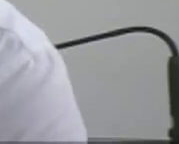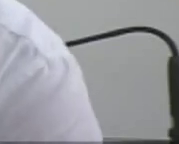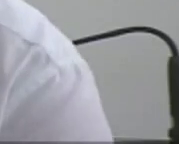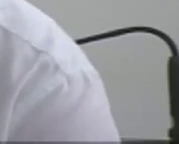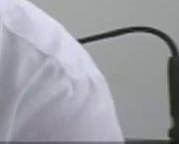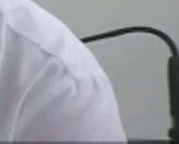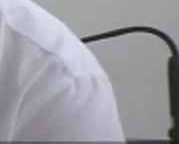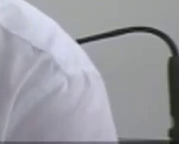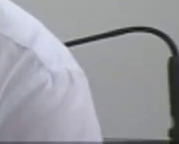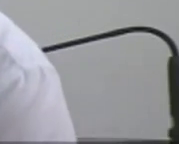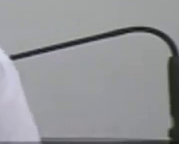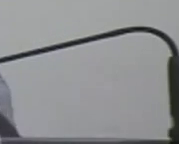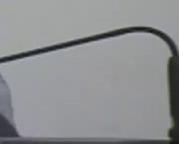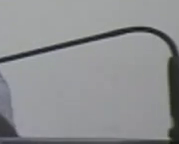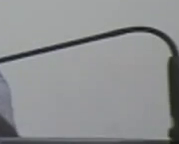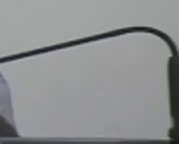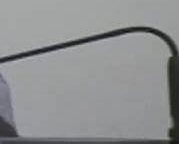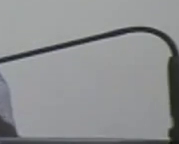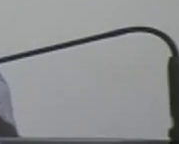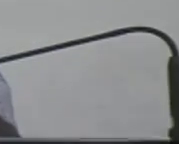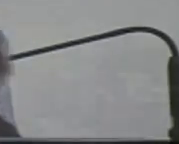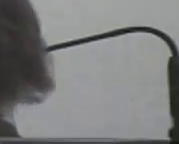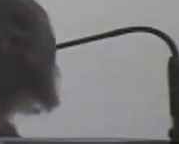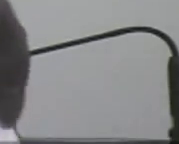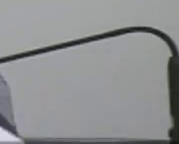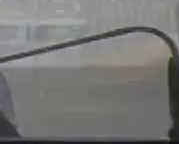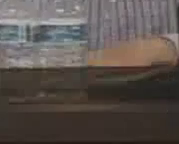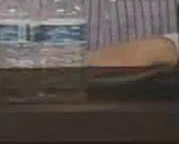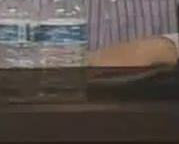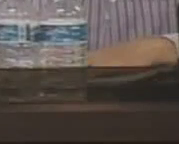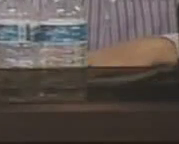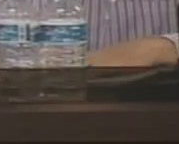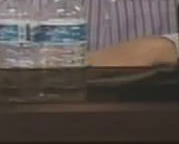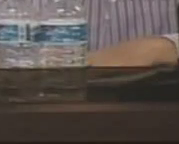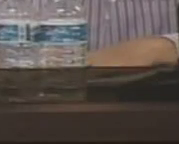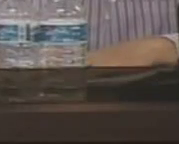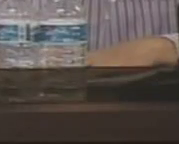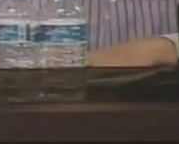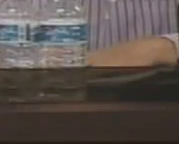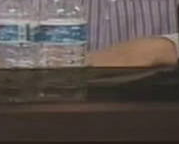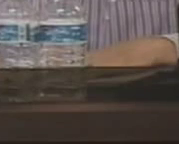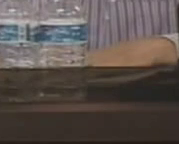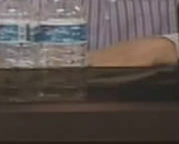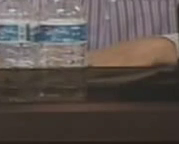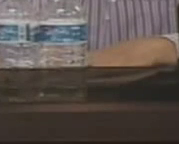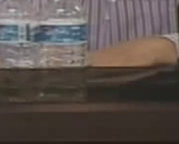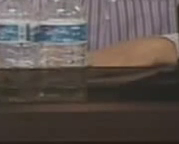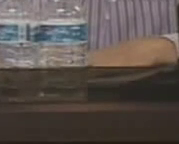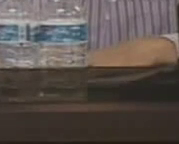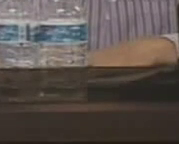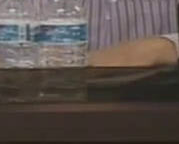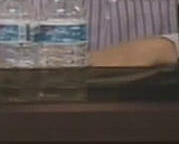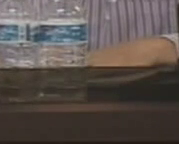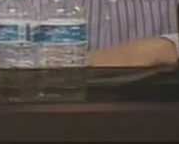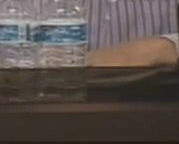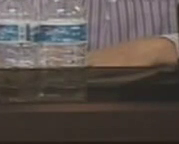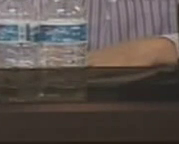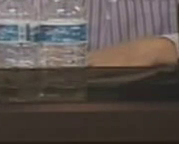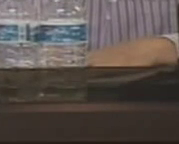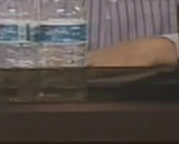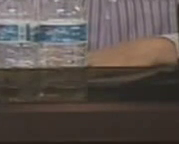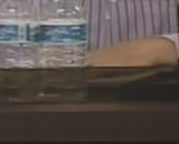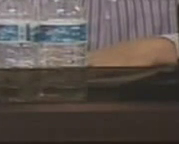sou favorável ao projeto. Muito obrigado, senhor presidente. Ainda está em discussão o projeto de lei número 233. Algum vereador